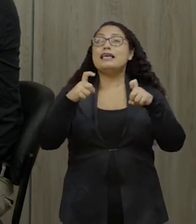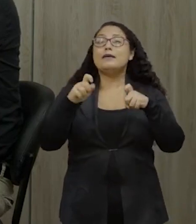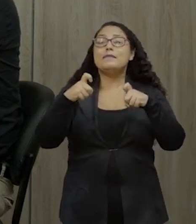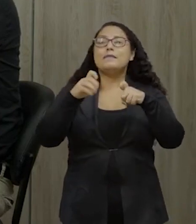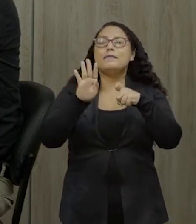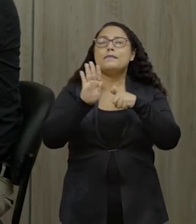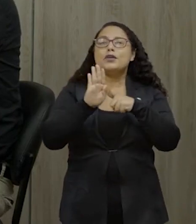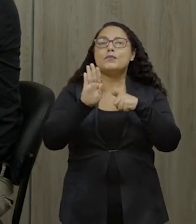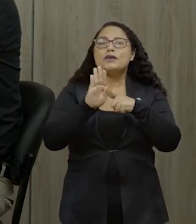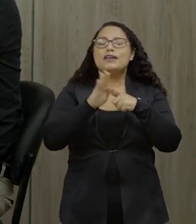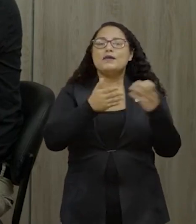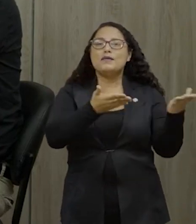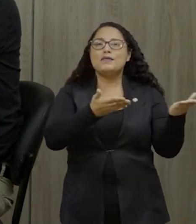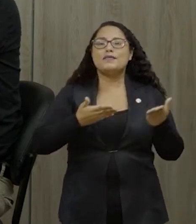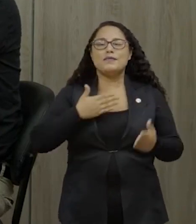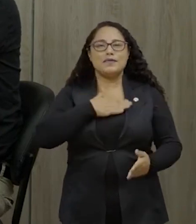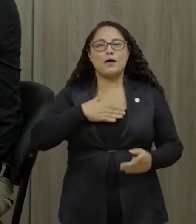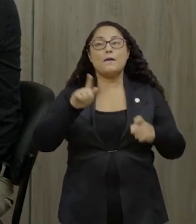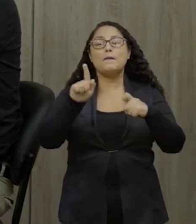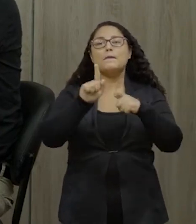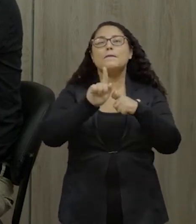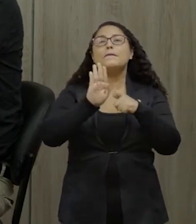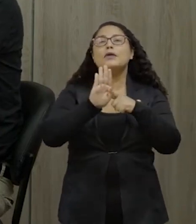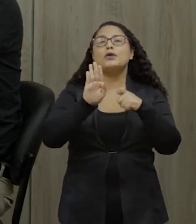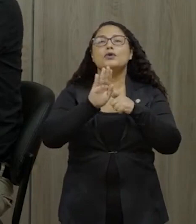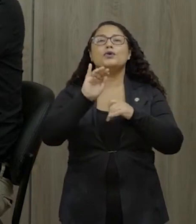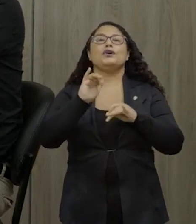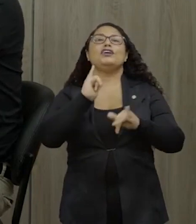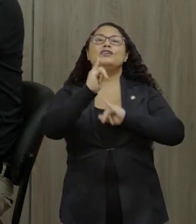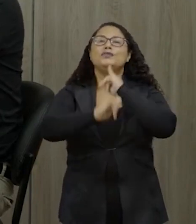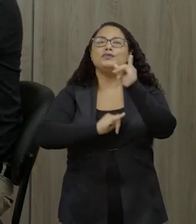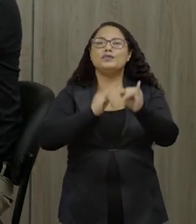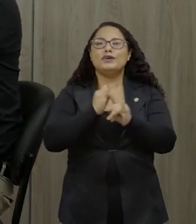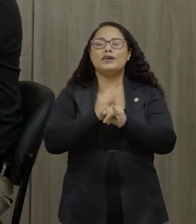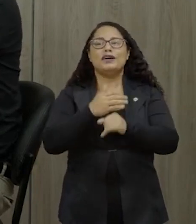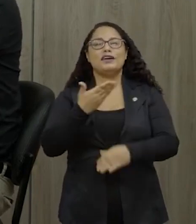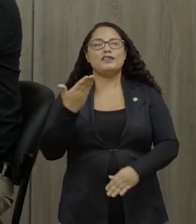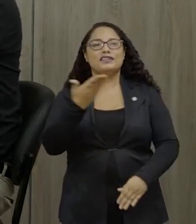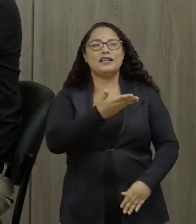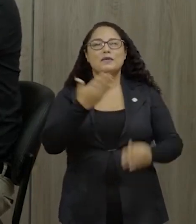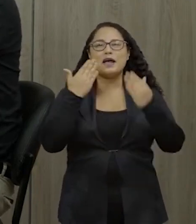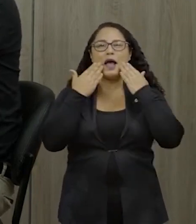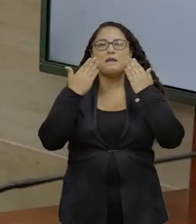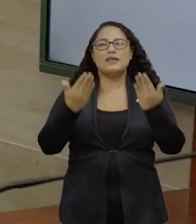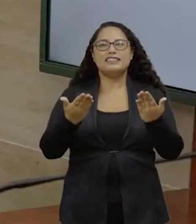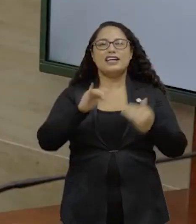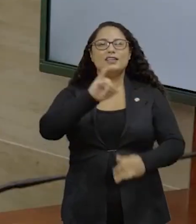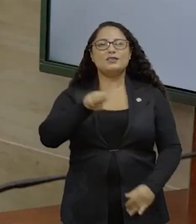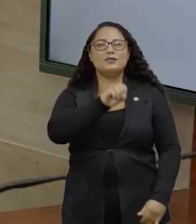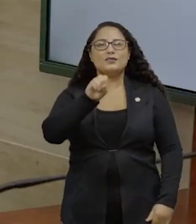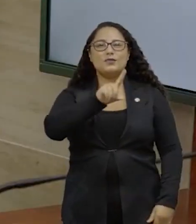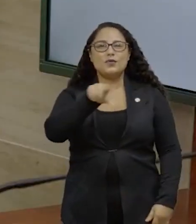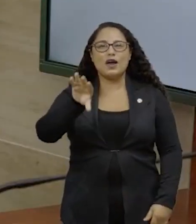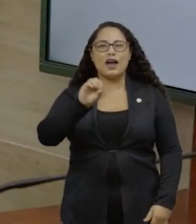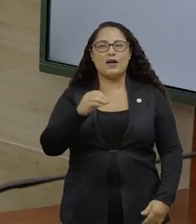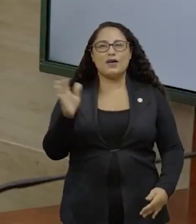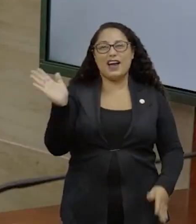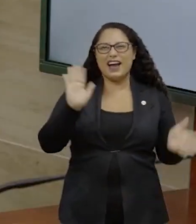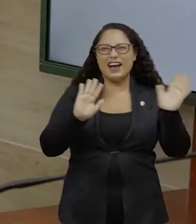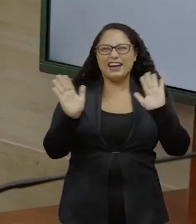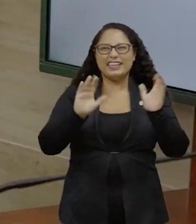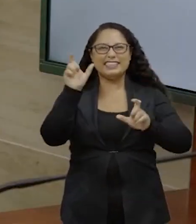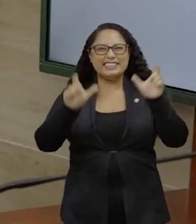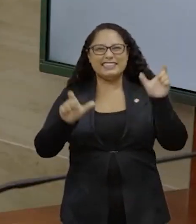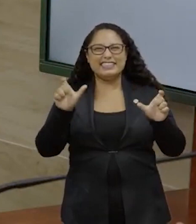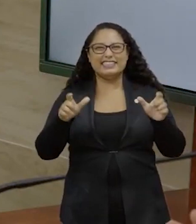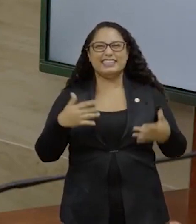biomedicina, e é um prazer recebê-lo aqui, em bioinformática, perdão. João, para o microfone é seu, pode se apresentar. Bom, olá a